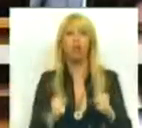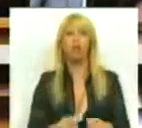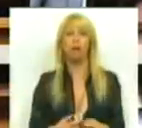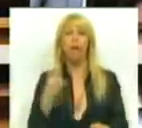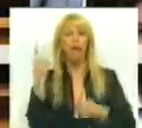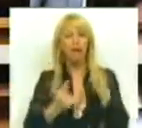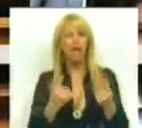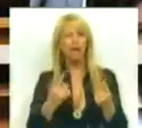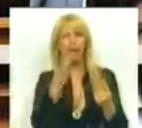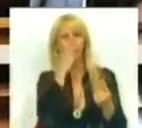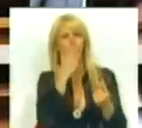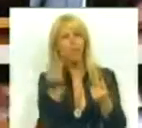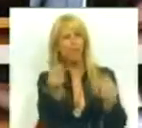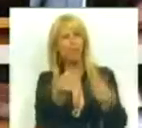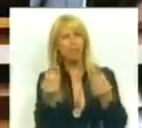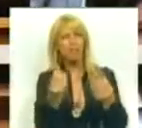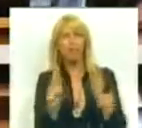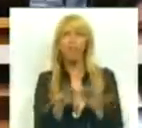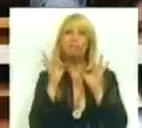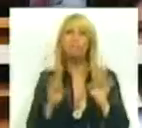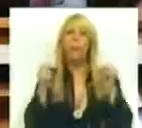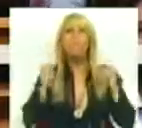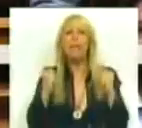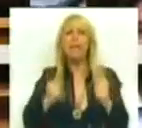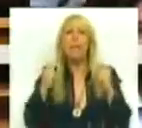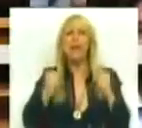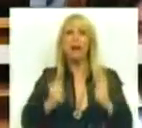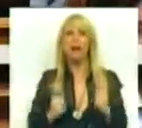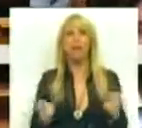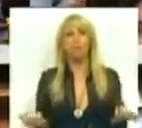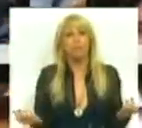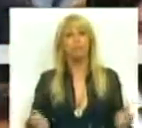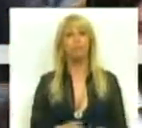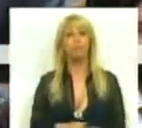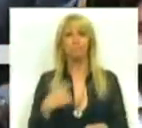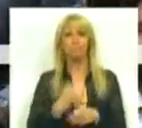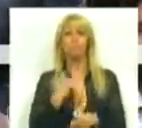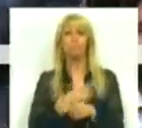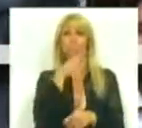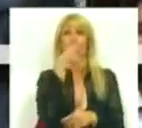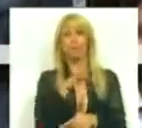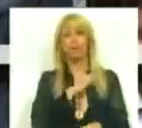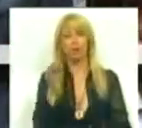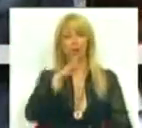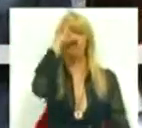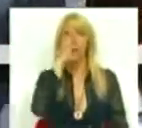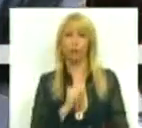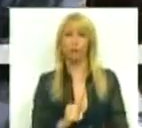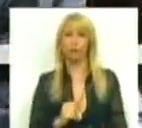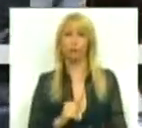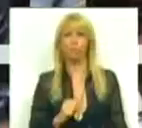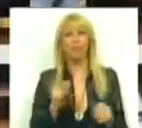vezes confunde-se mesmo com uma birra. Embora também se deva dizer, Sr. Primeiro-Ministro, que a questão não deve ser de todo em